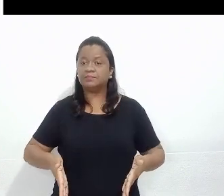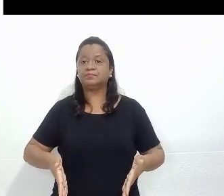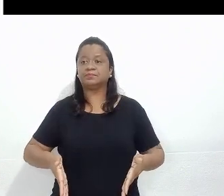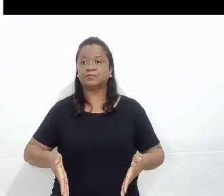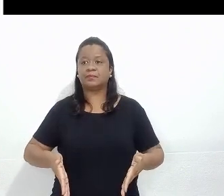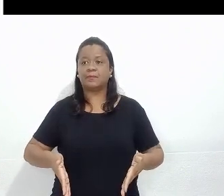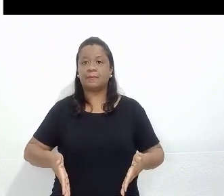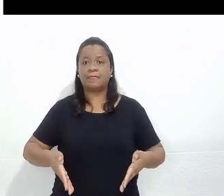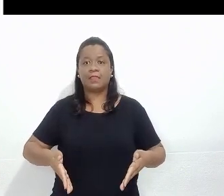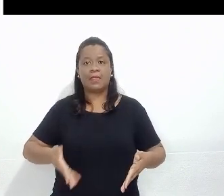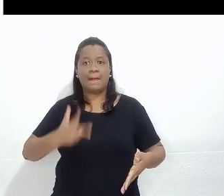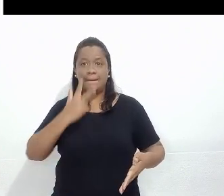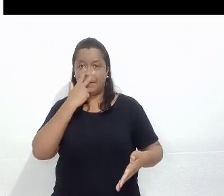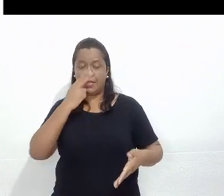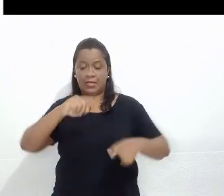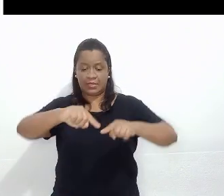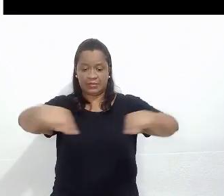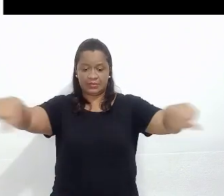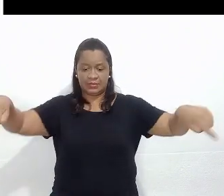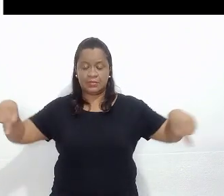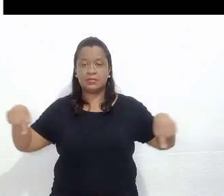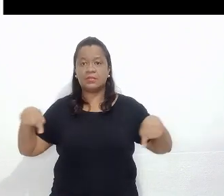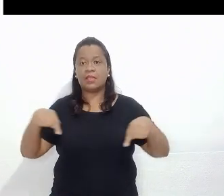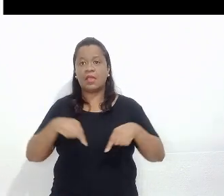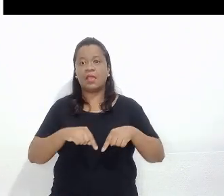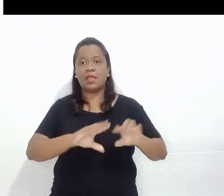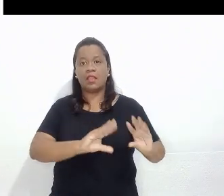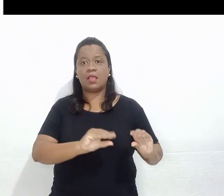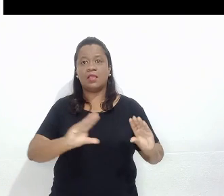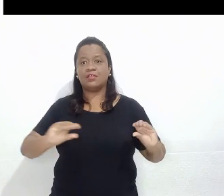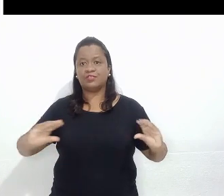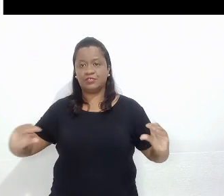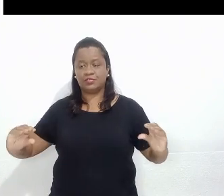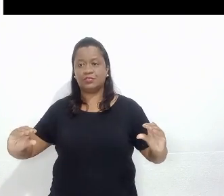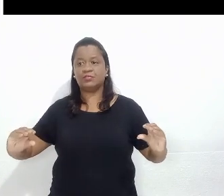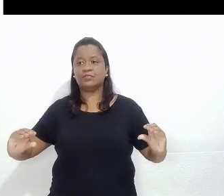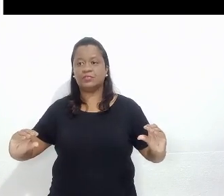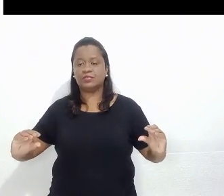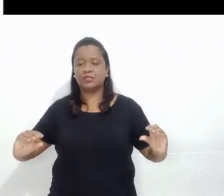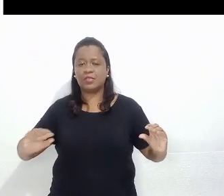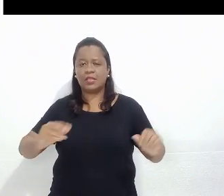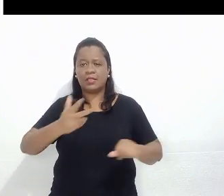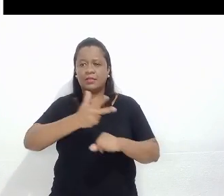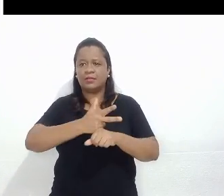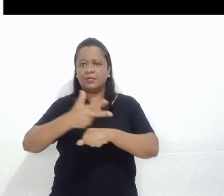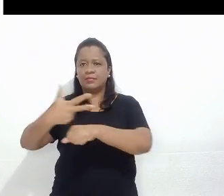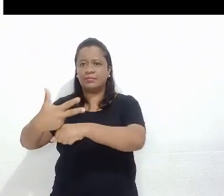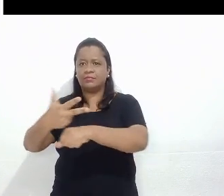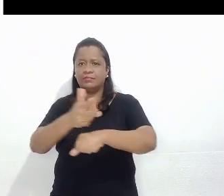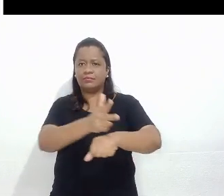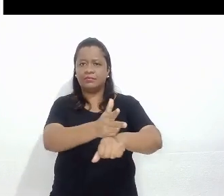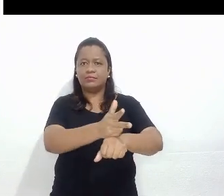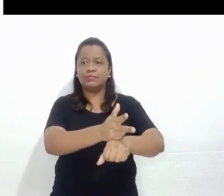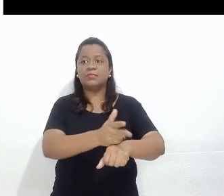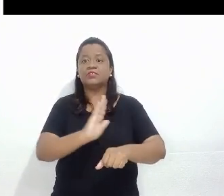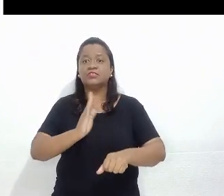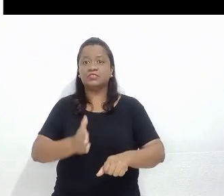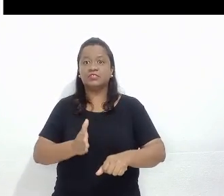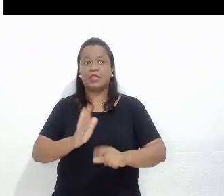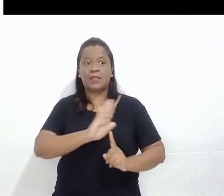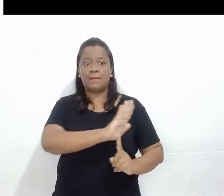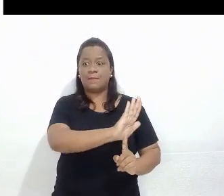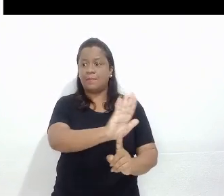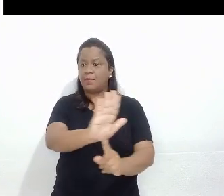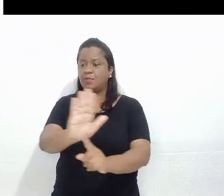como se fosse uma sala de estar de um trailer, tá? Então ele posicionou ali as câmeras para mostrar direitinho tudo